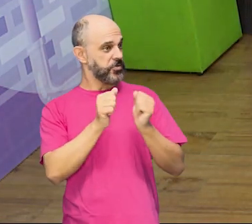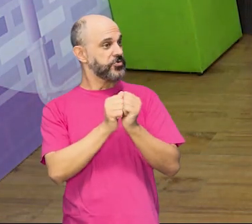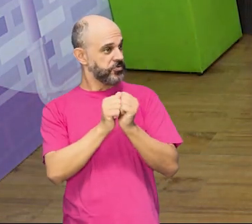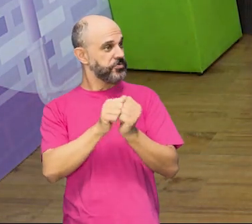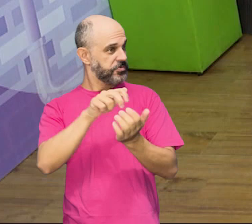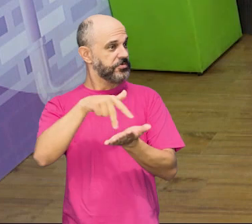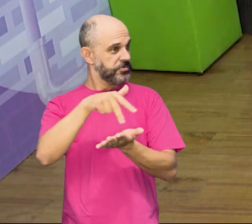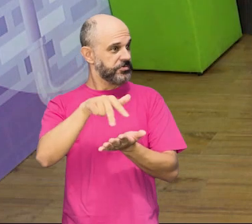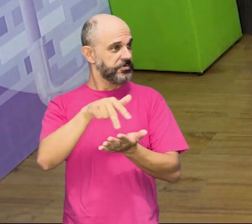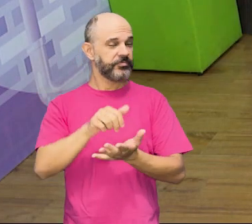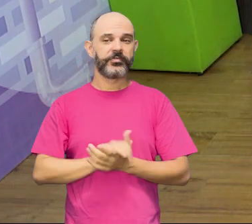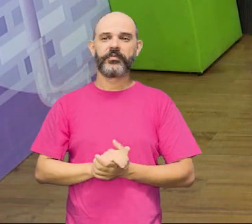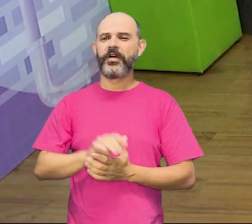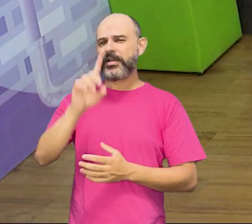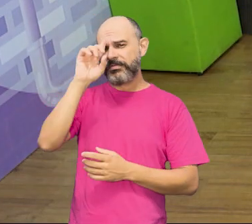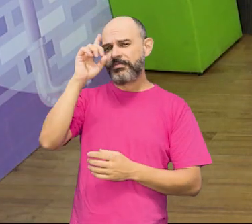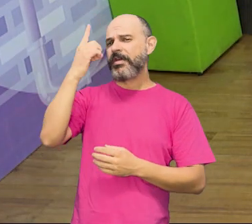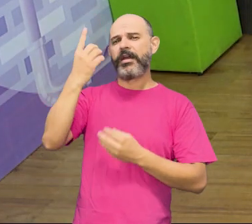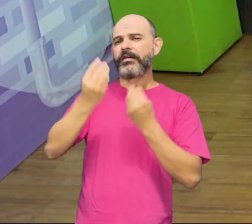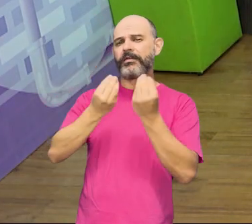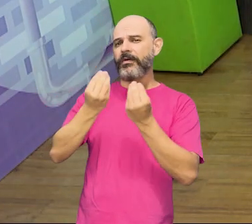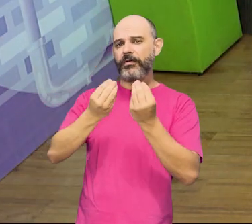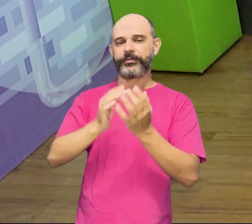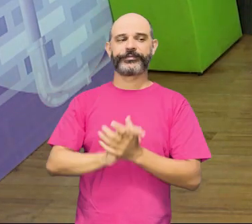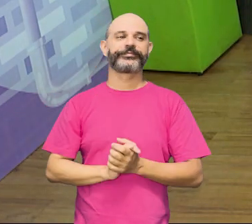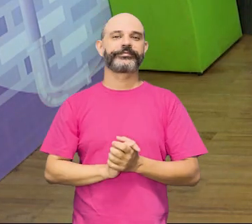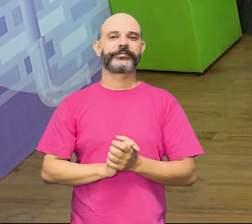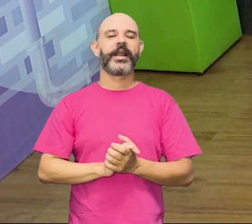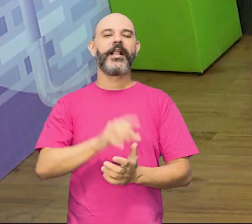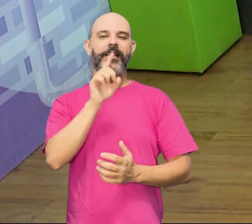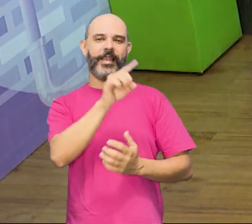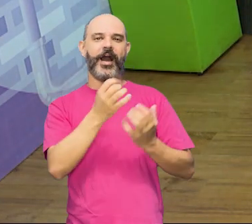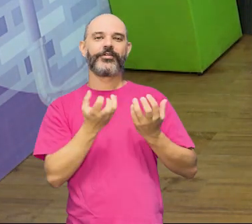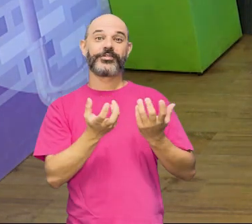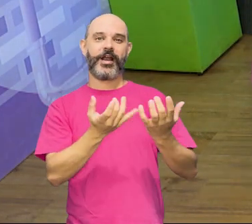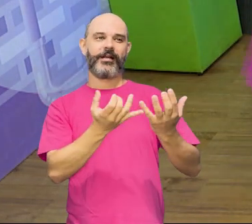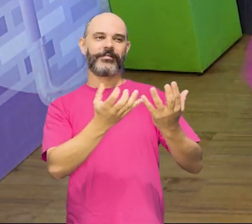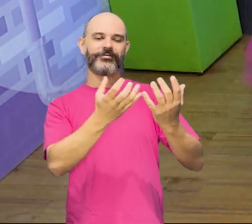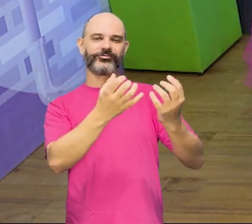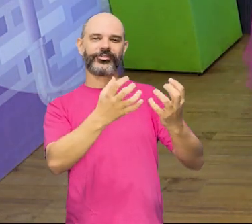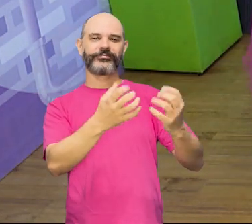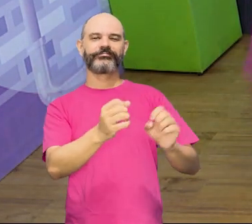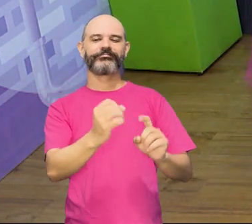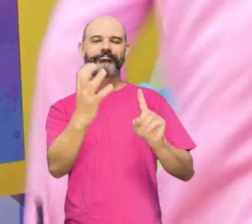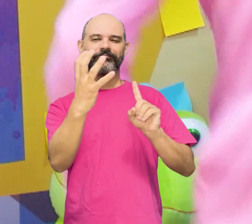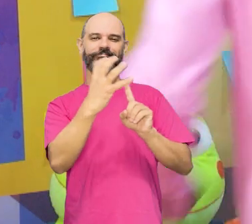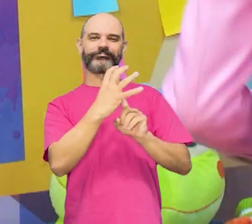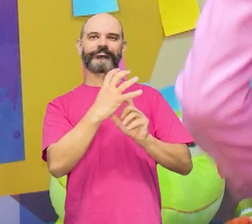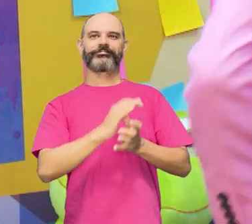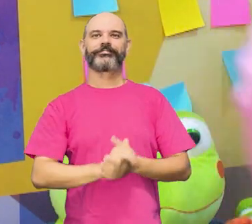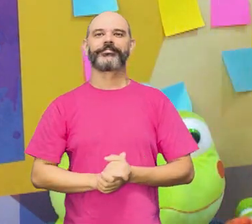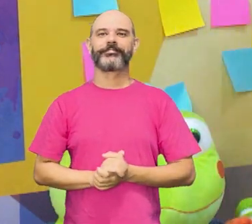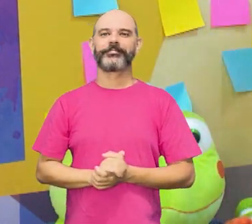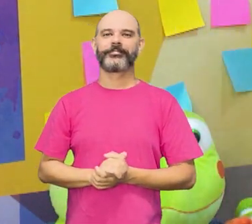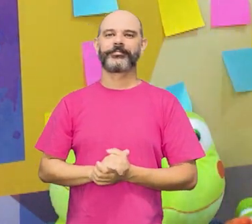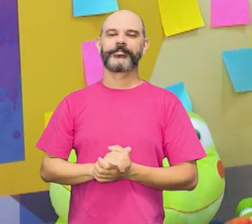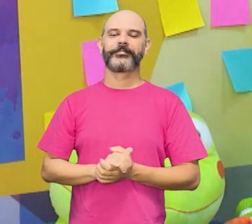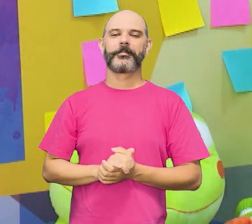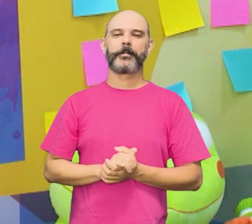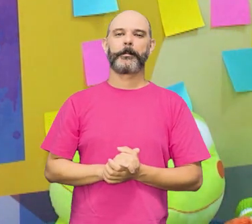Nós mandamos muito bem junto. E da onde veio a ideia para essa nova dança? Ela veio direto do jardim.